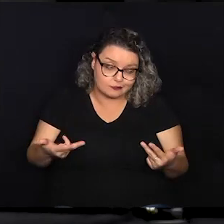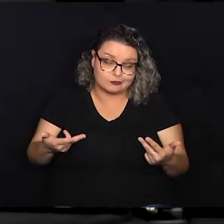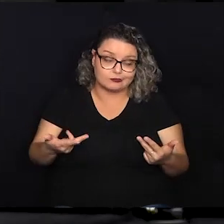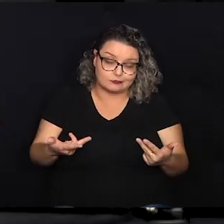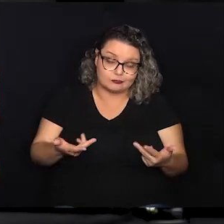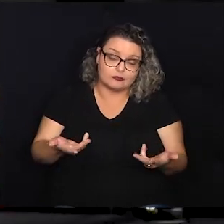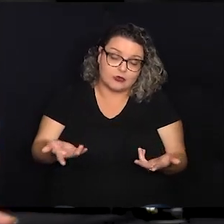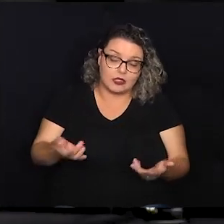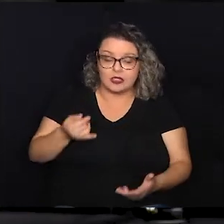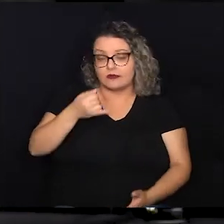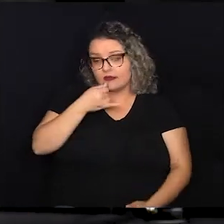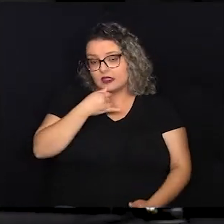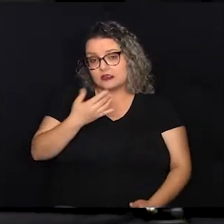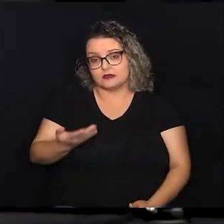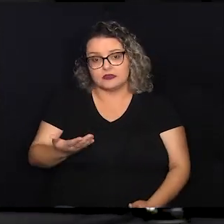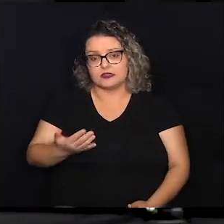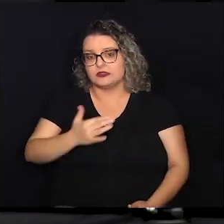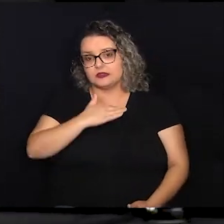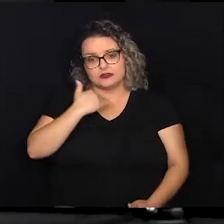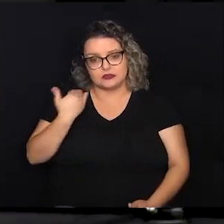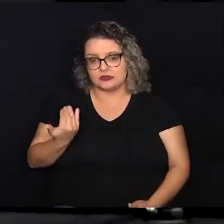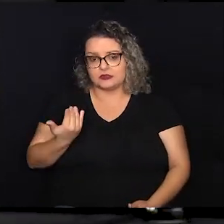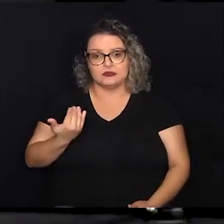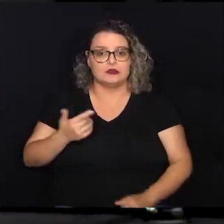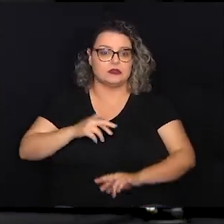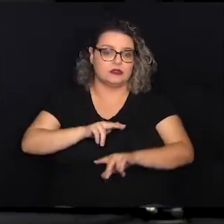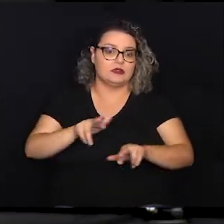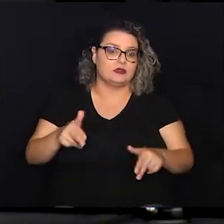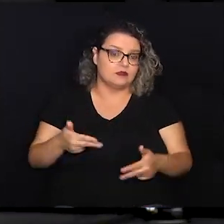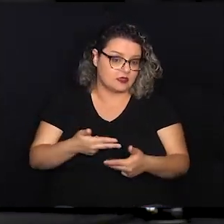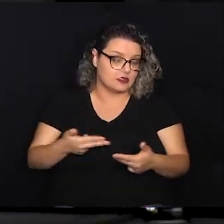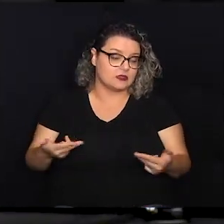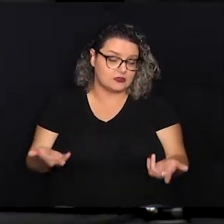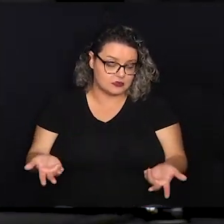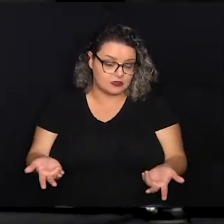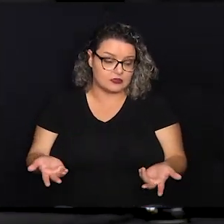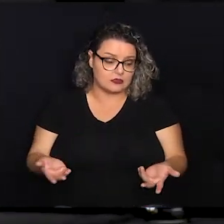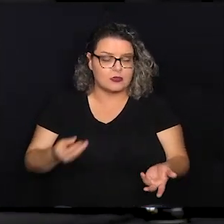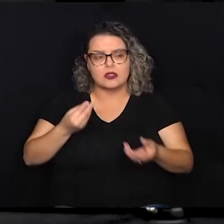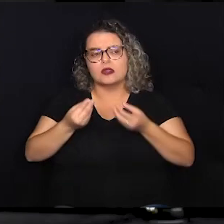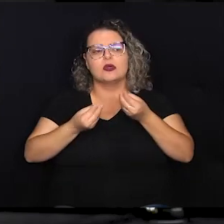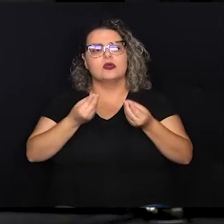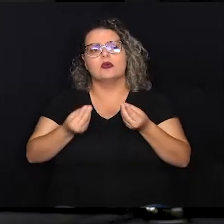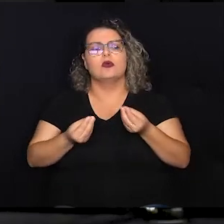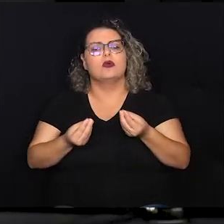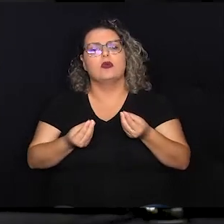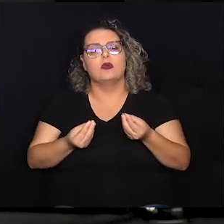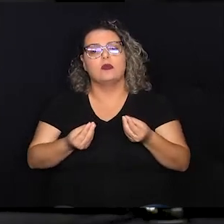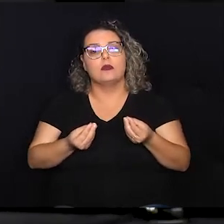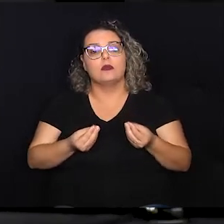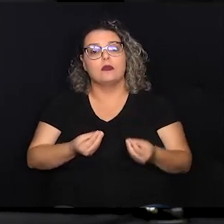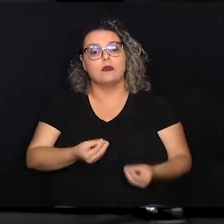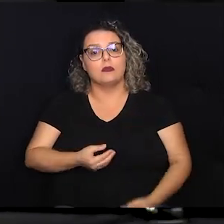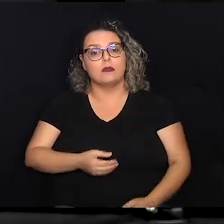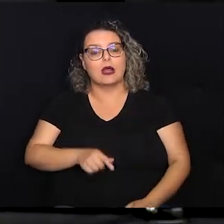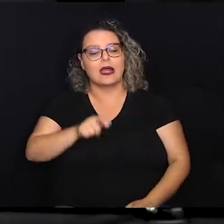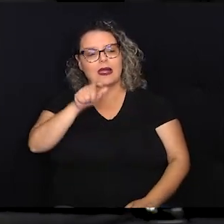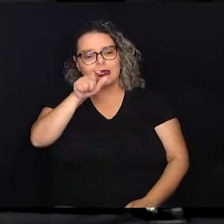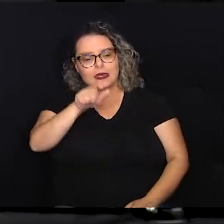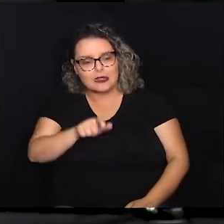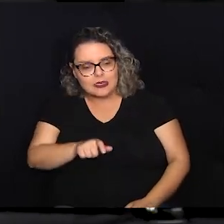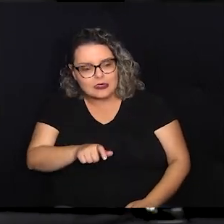porque optou por coisas que levou até, infelizmente, a óbito em muitos dos casos. Mas como que